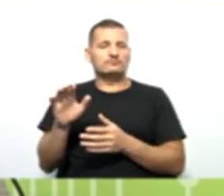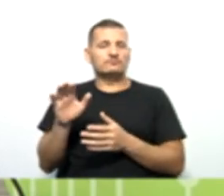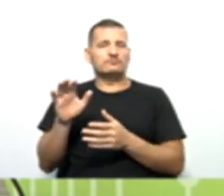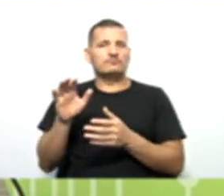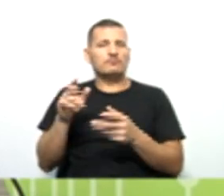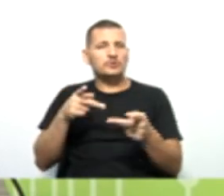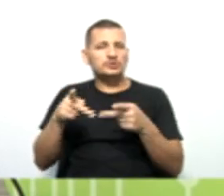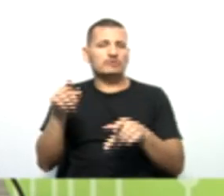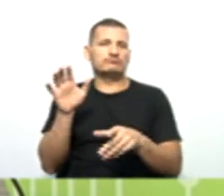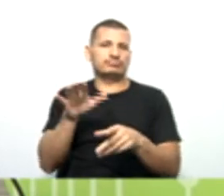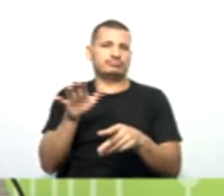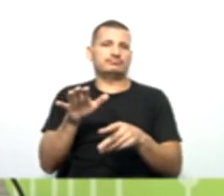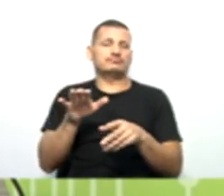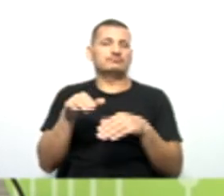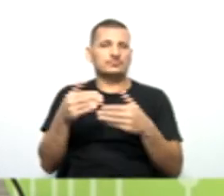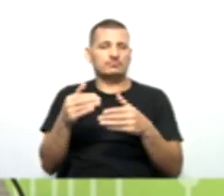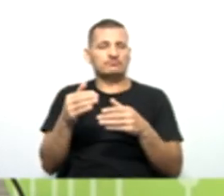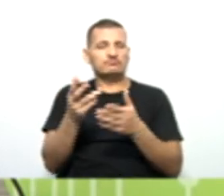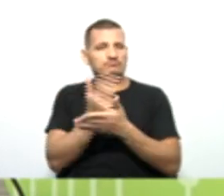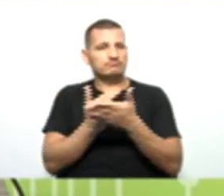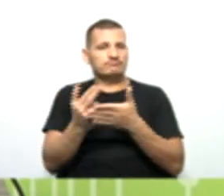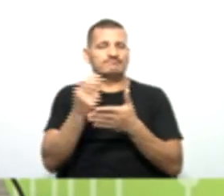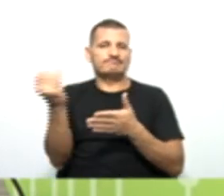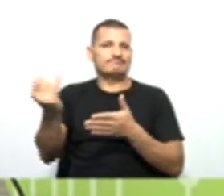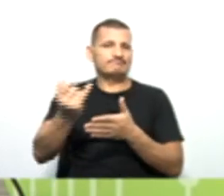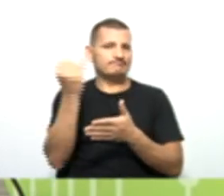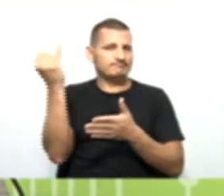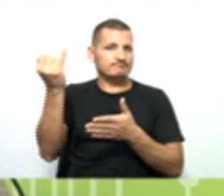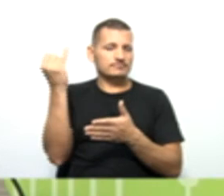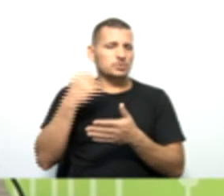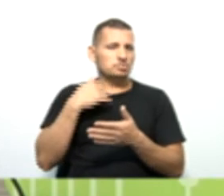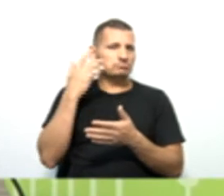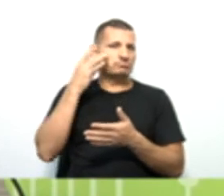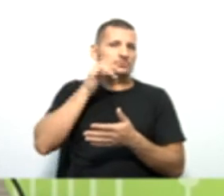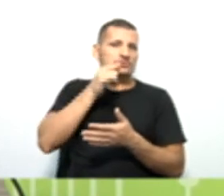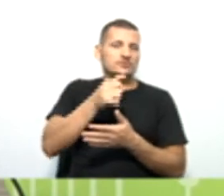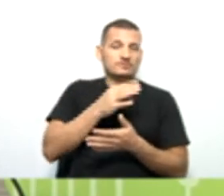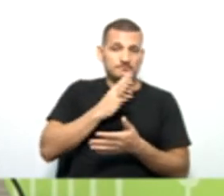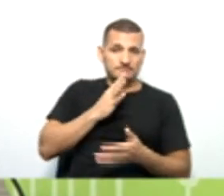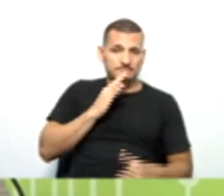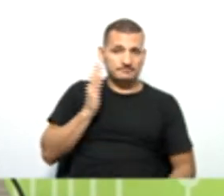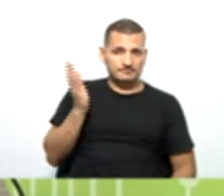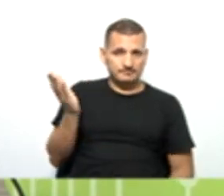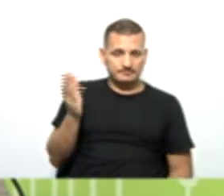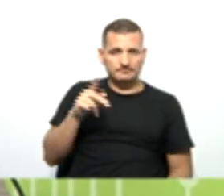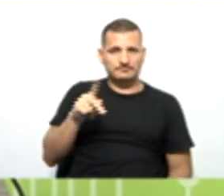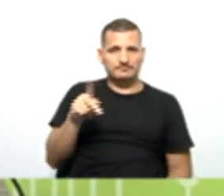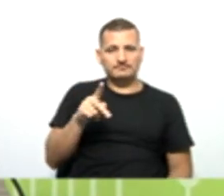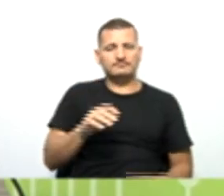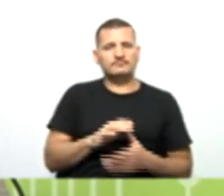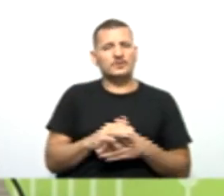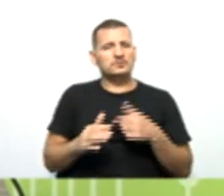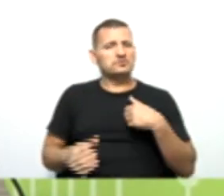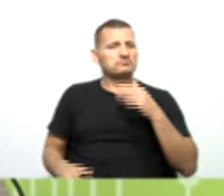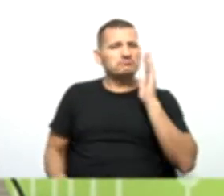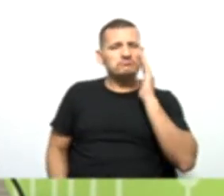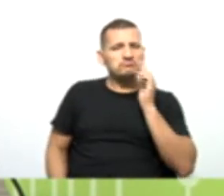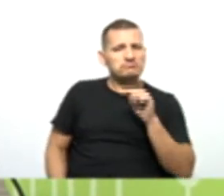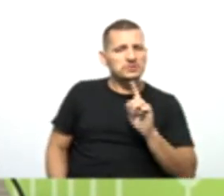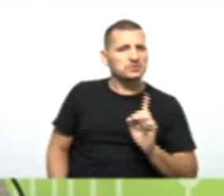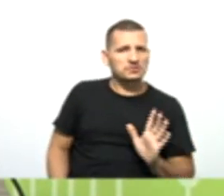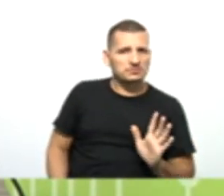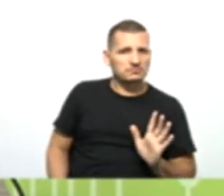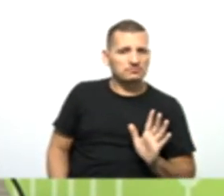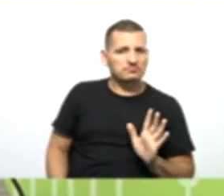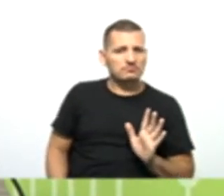projeto. Então, esse desenho ele é importantíssimo. Eu não sei se o Ademar já ouviu alguém falar assim, cara, eu não estou te entendendo. Né?